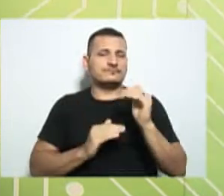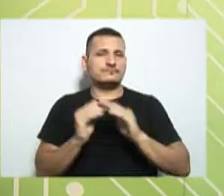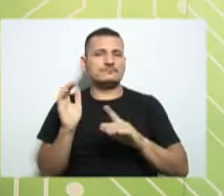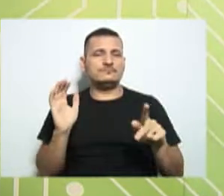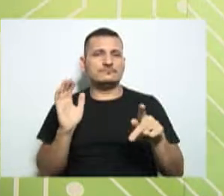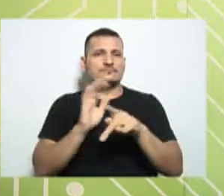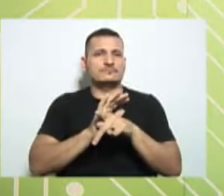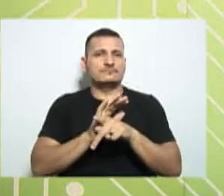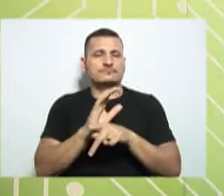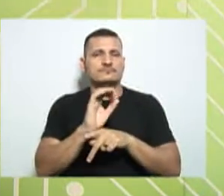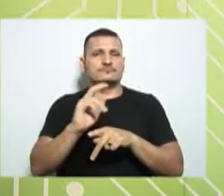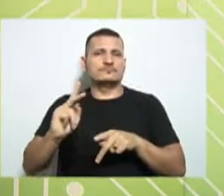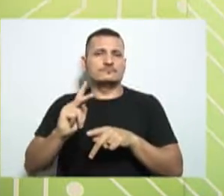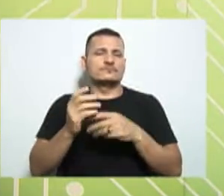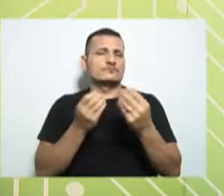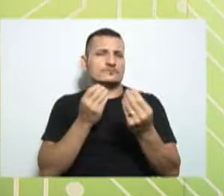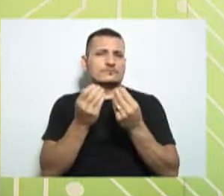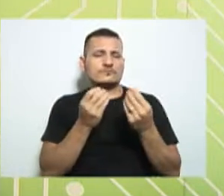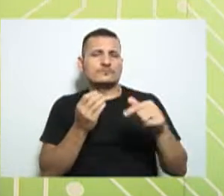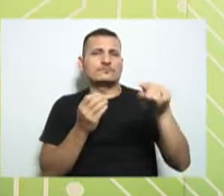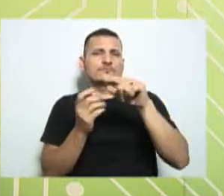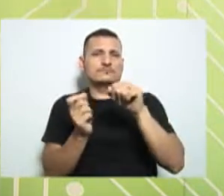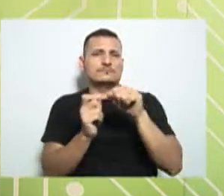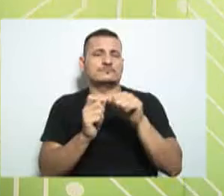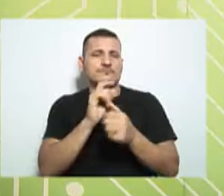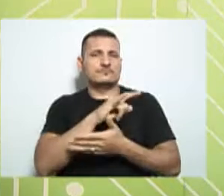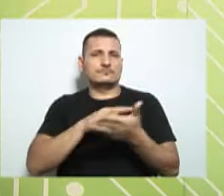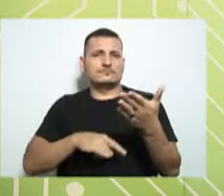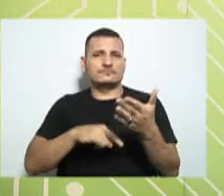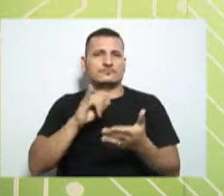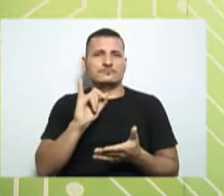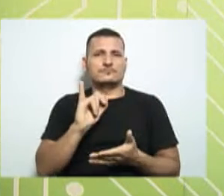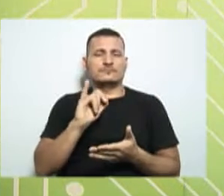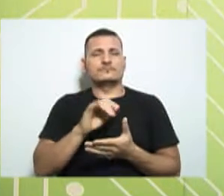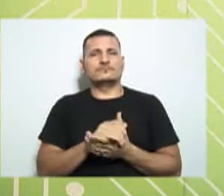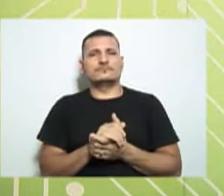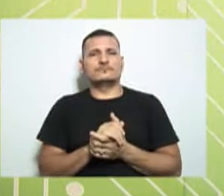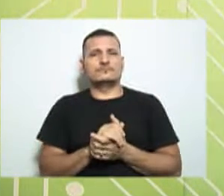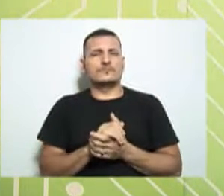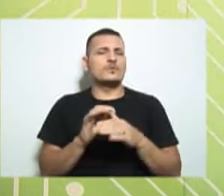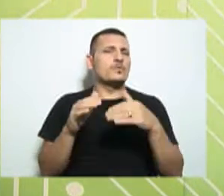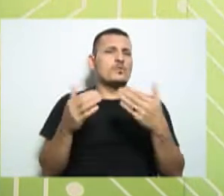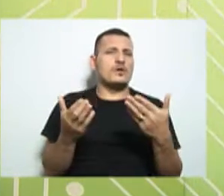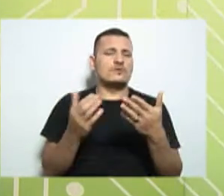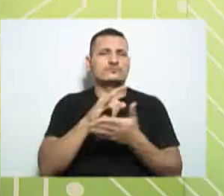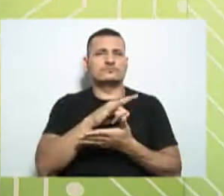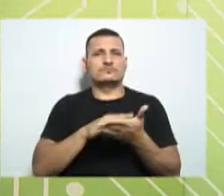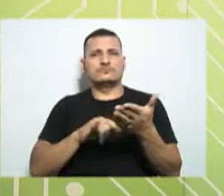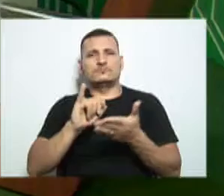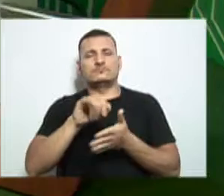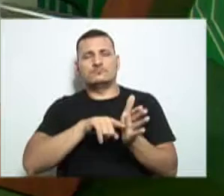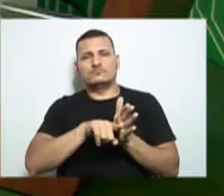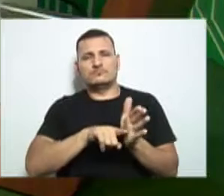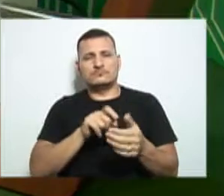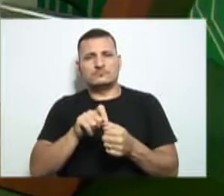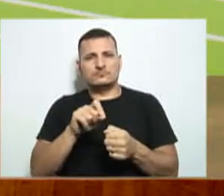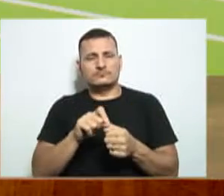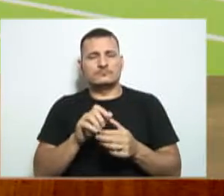formadores de cooperativas, como vocês vão fazer esse inventário? Quando se deve fazer essa apuração? Professora Fernanda.